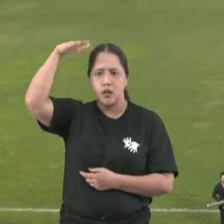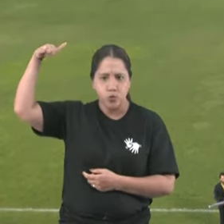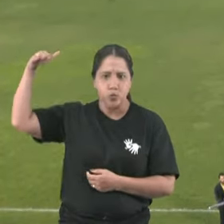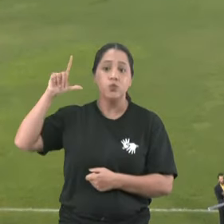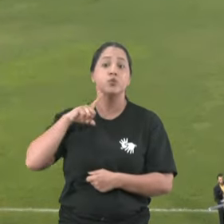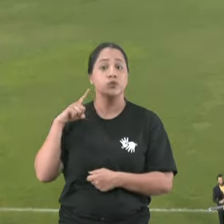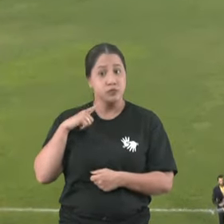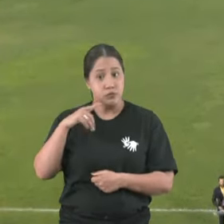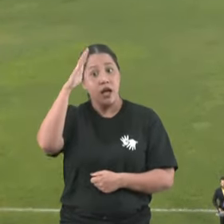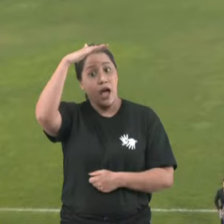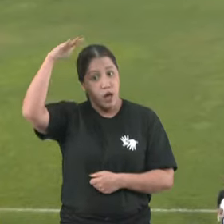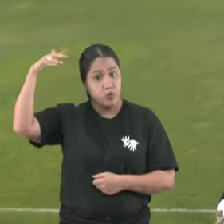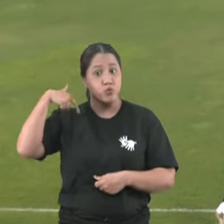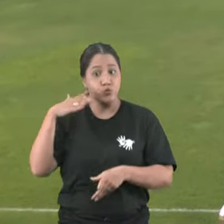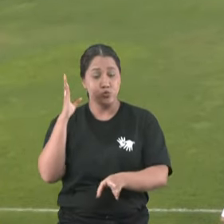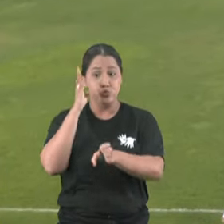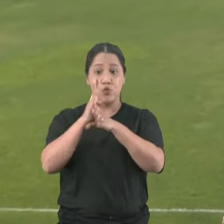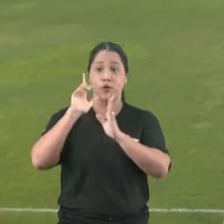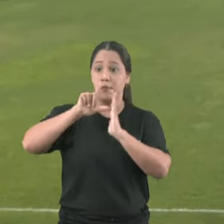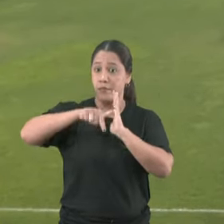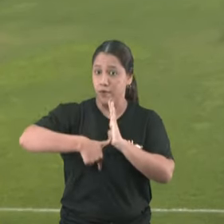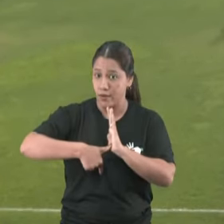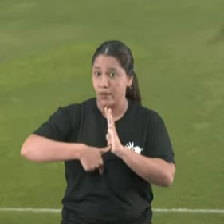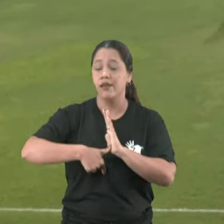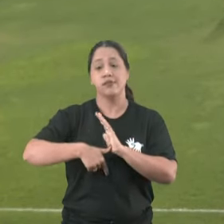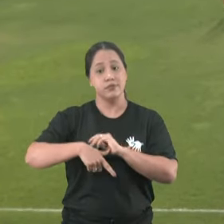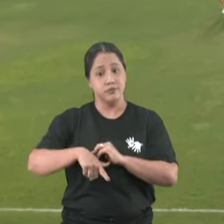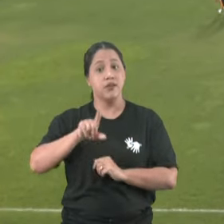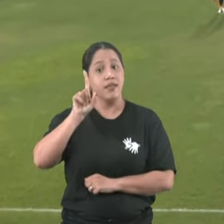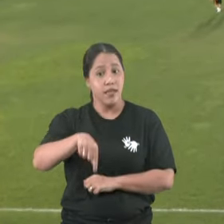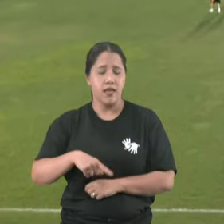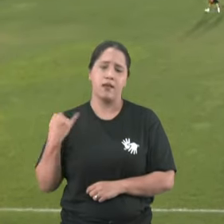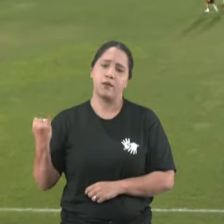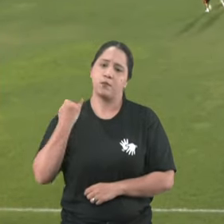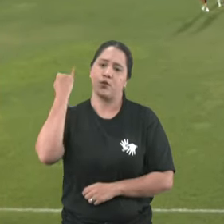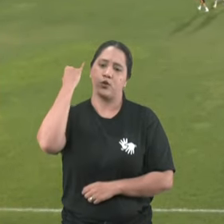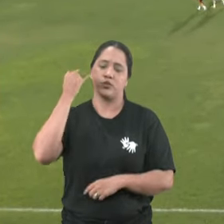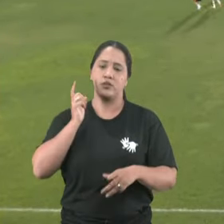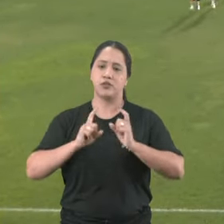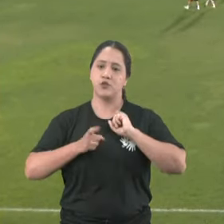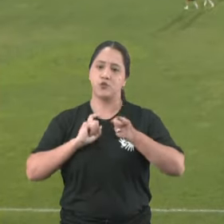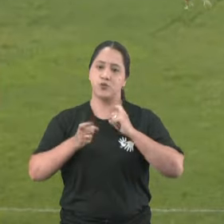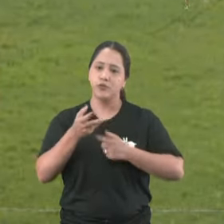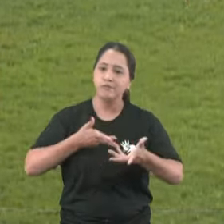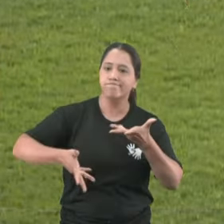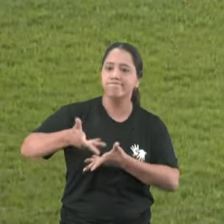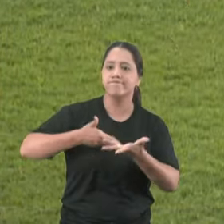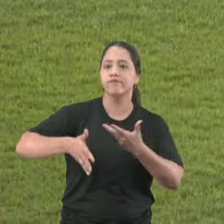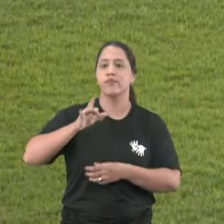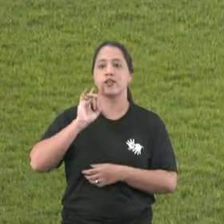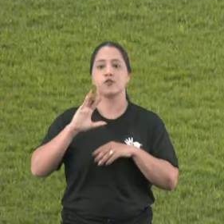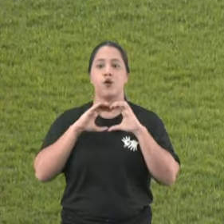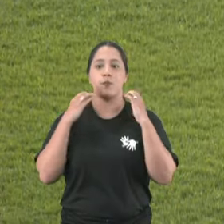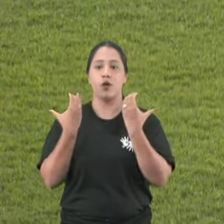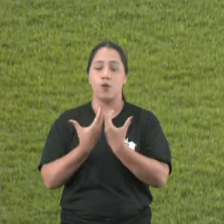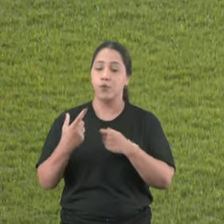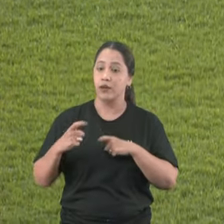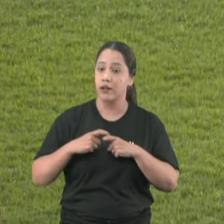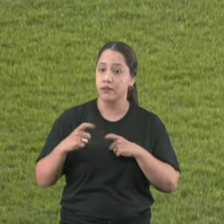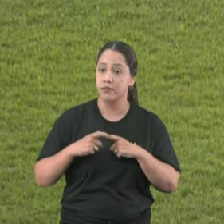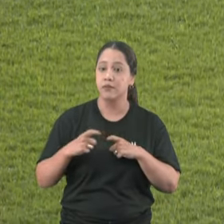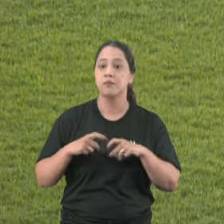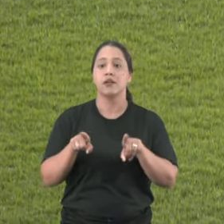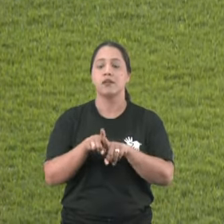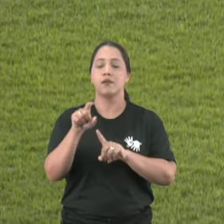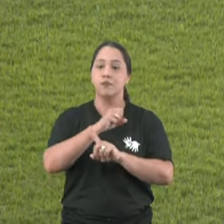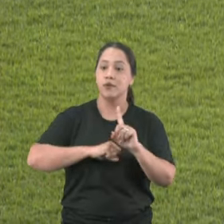adultos descobrindo um diagnóstico tardio, né? Isso é muito importante ser discutido, ser trabalhado, não só pela comunidade médica, mas pela